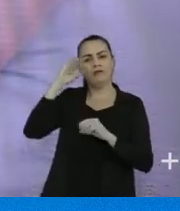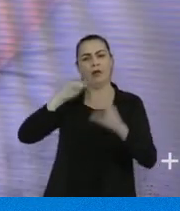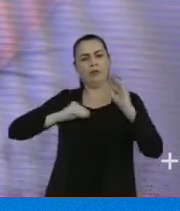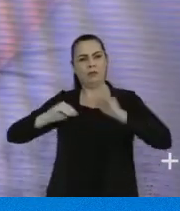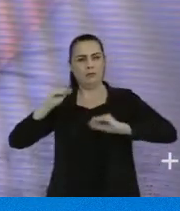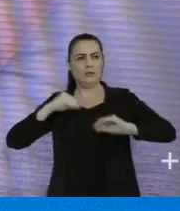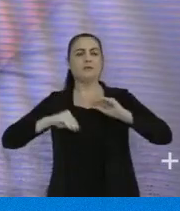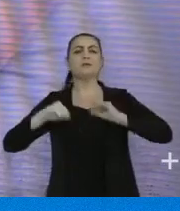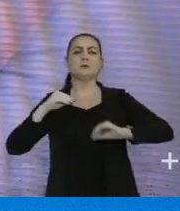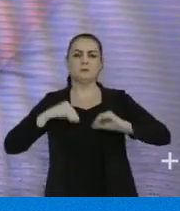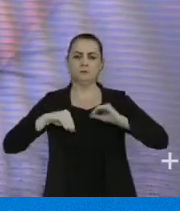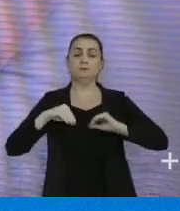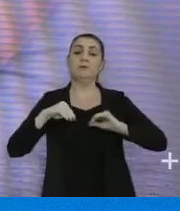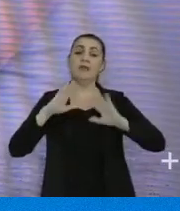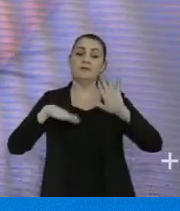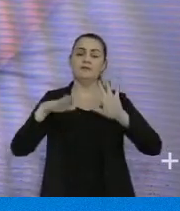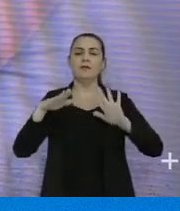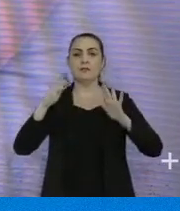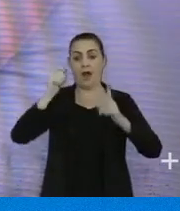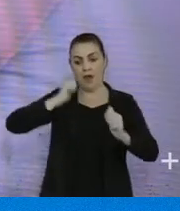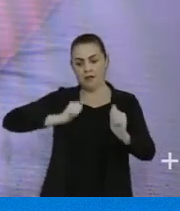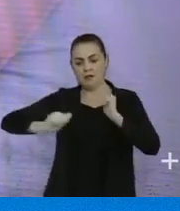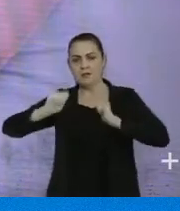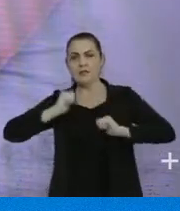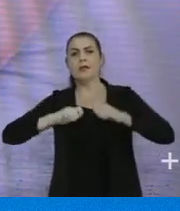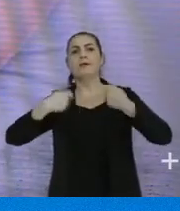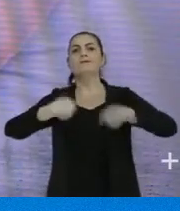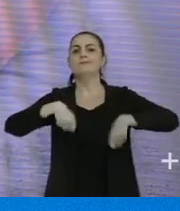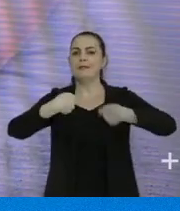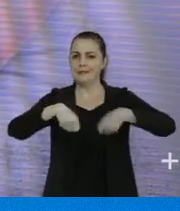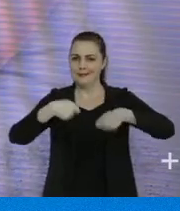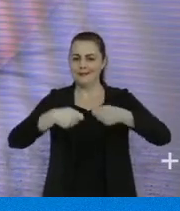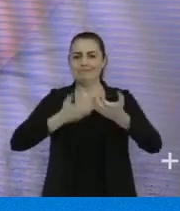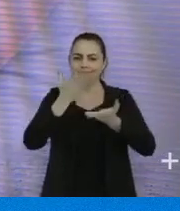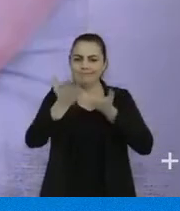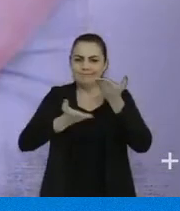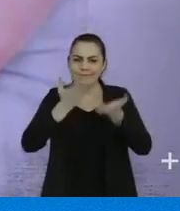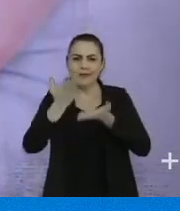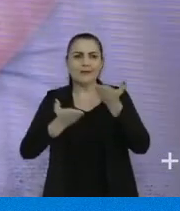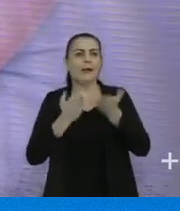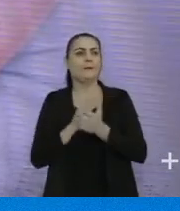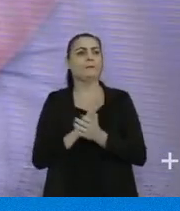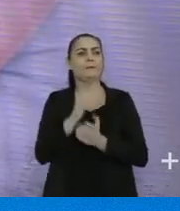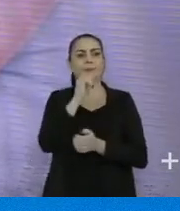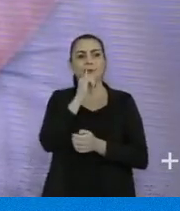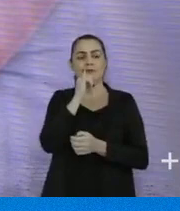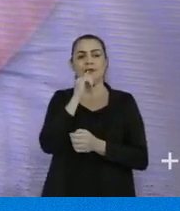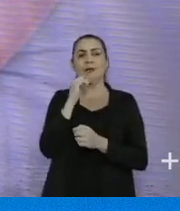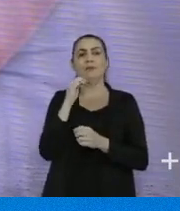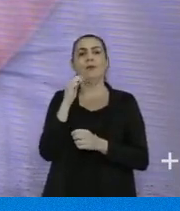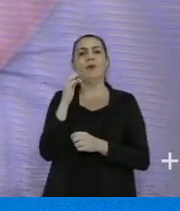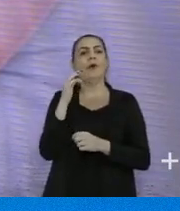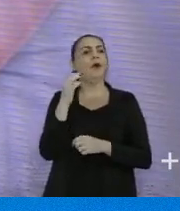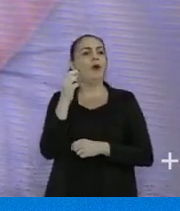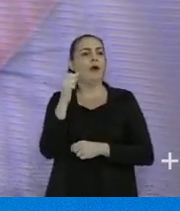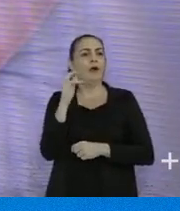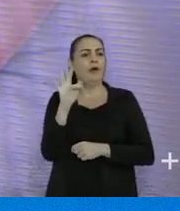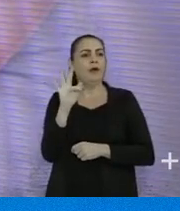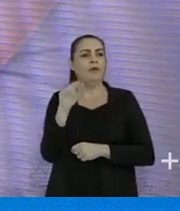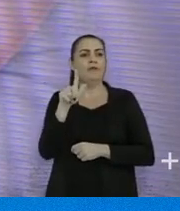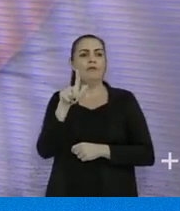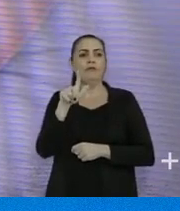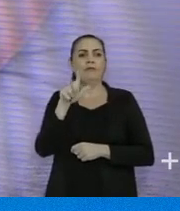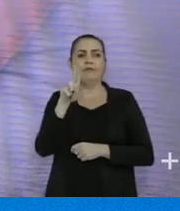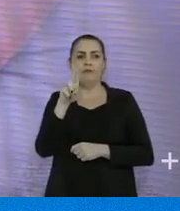a ansiedade, precisa-se de outras moléculas, como a fluoxetina, a bupropiona, que são as mais utilizadas com essa